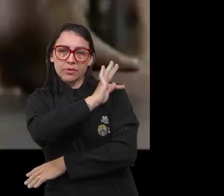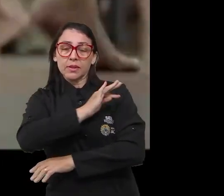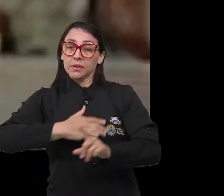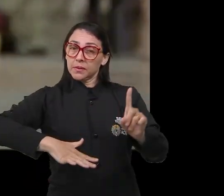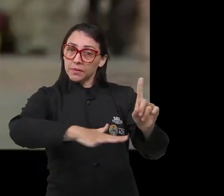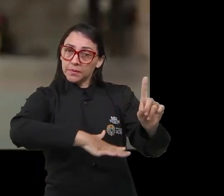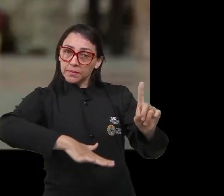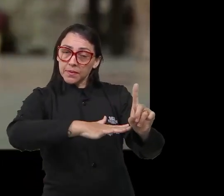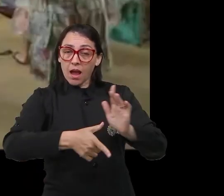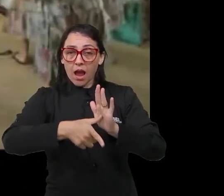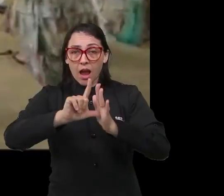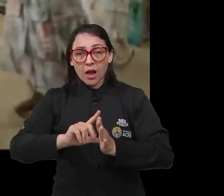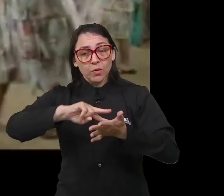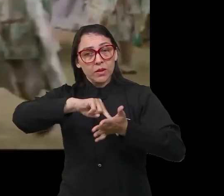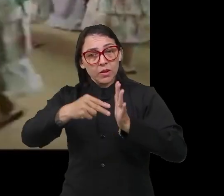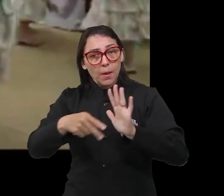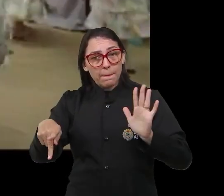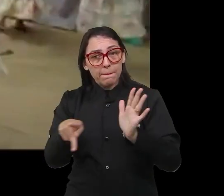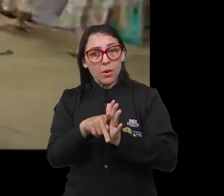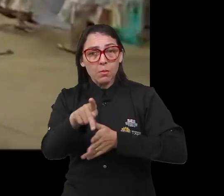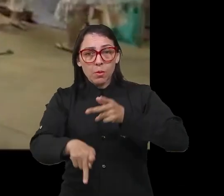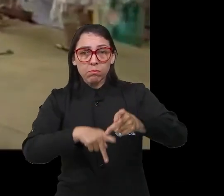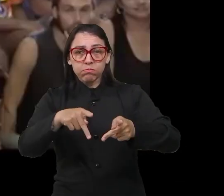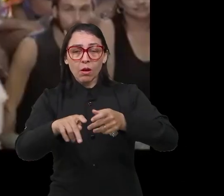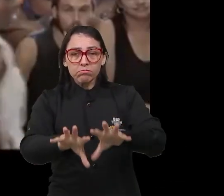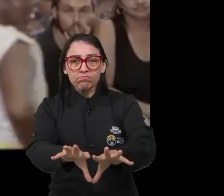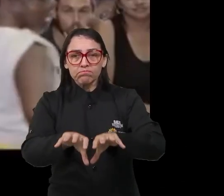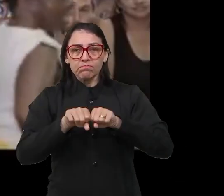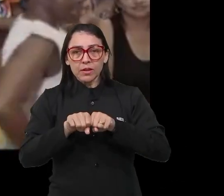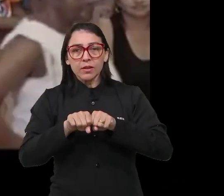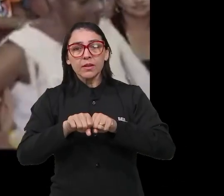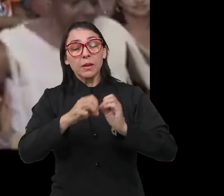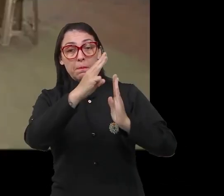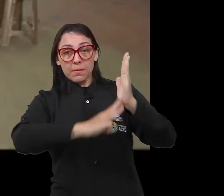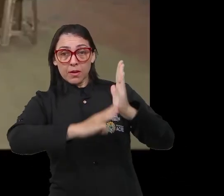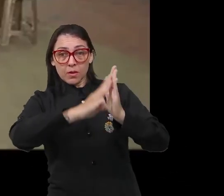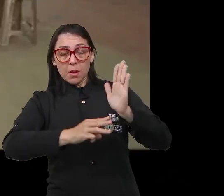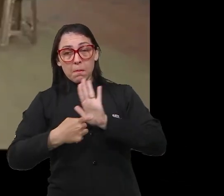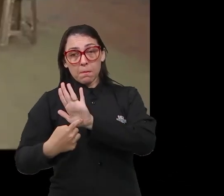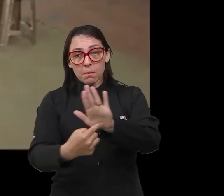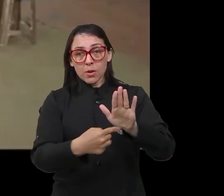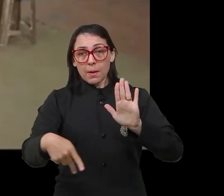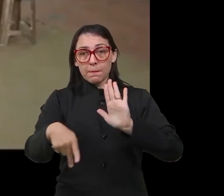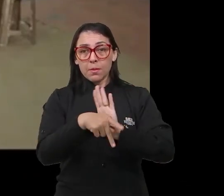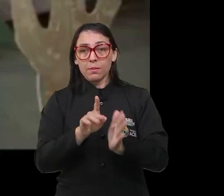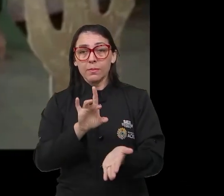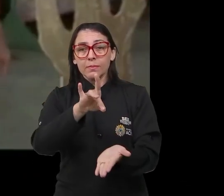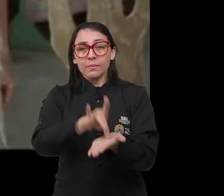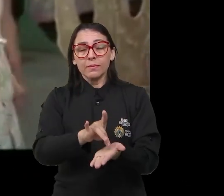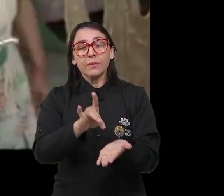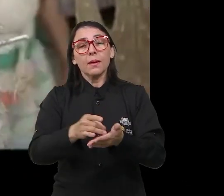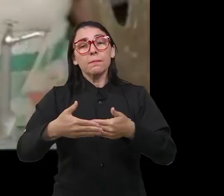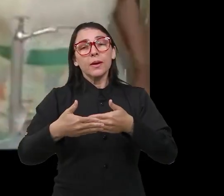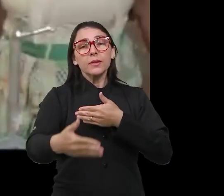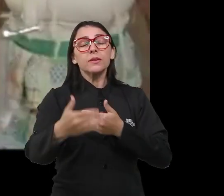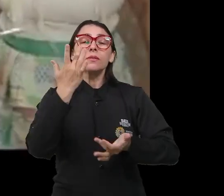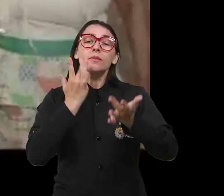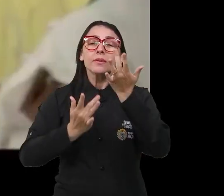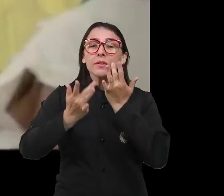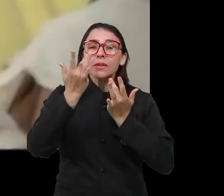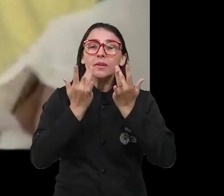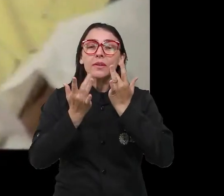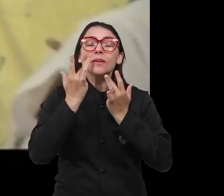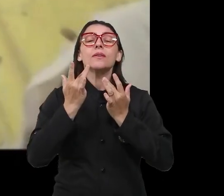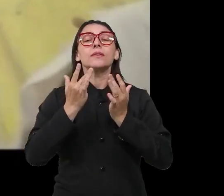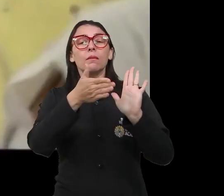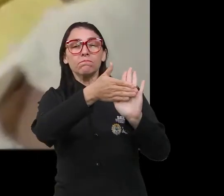social, no sentido do próprio povo se apropriar da metodologia e mostrar a sua própria realidade a partir do teatro, a partir